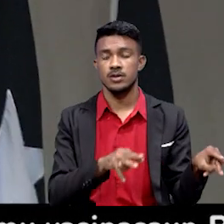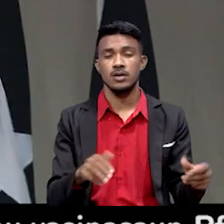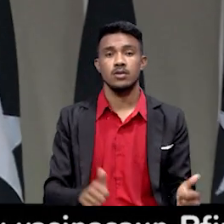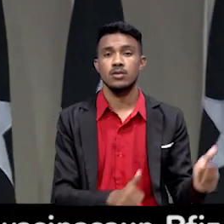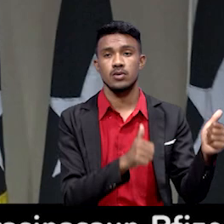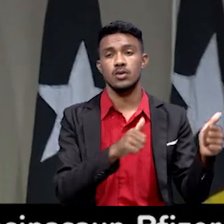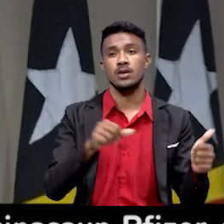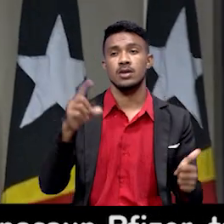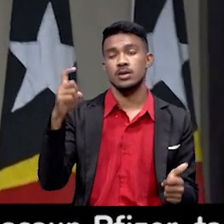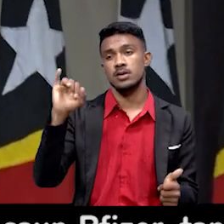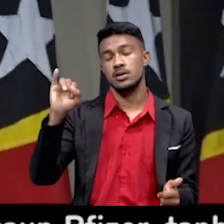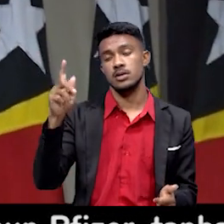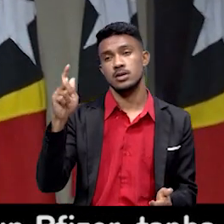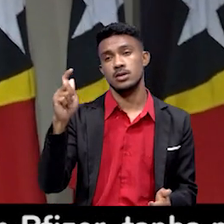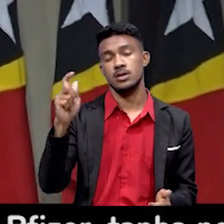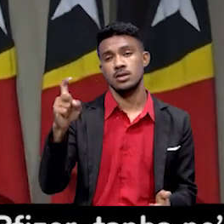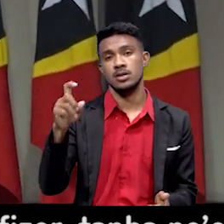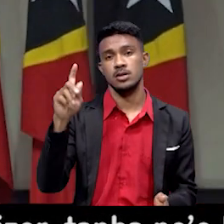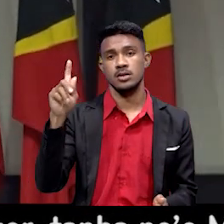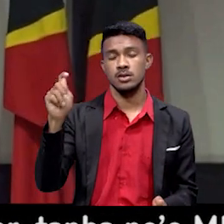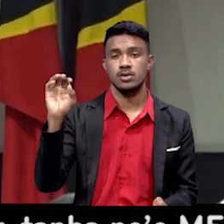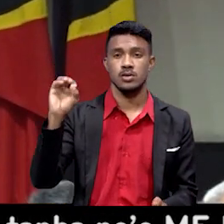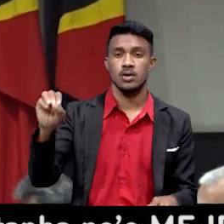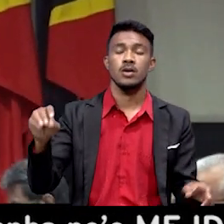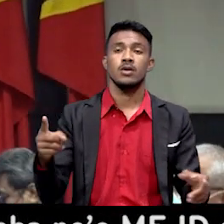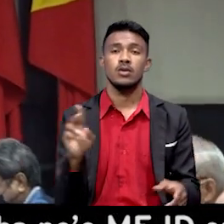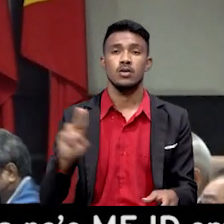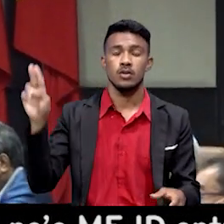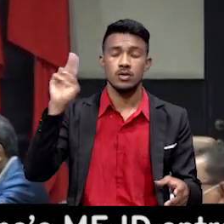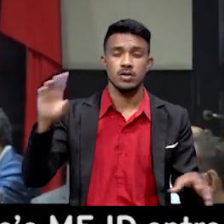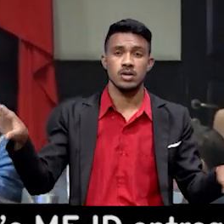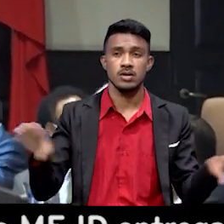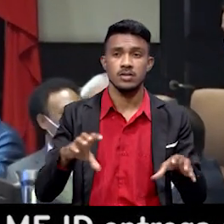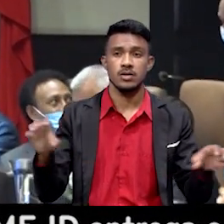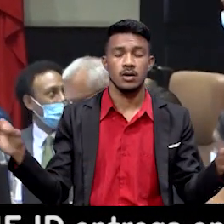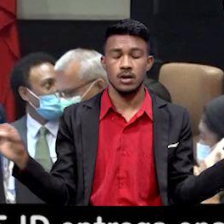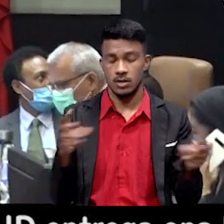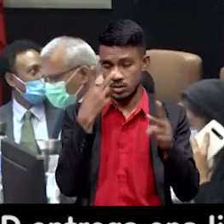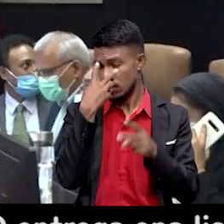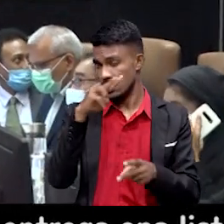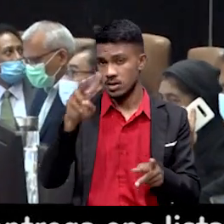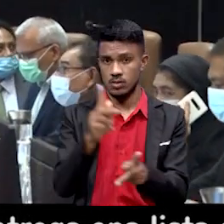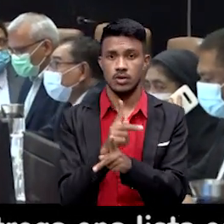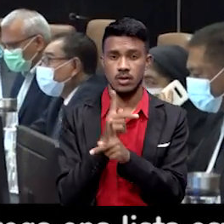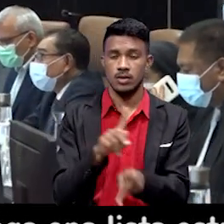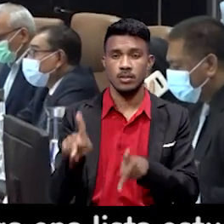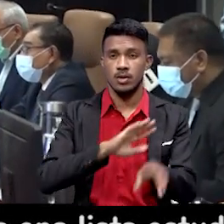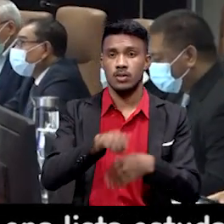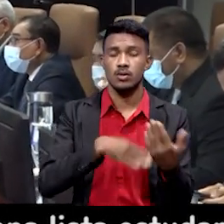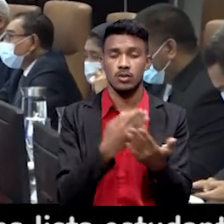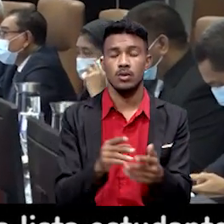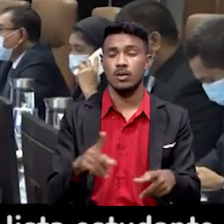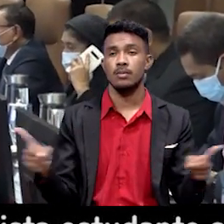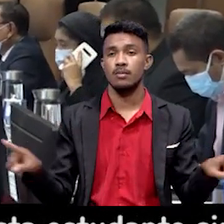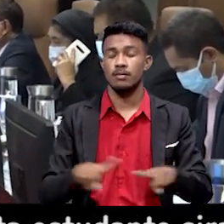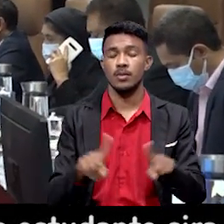insisto, na ilusira o que não cria sistema monarquia, ka ukun laos tau matam ba povo hotu, mai be ukun det bai he grupu balong